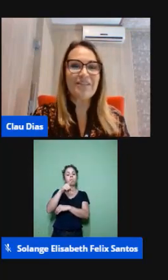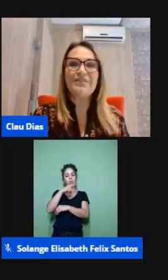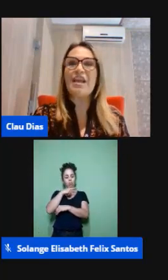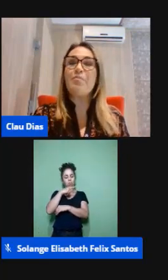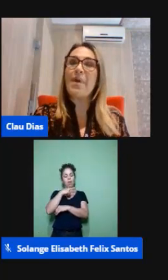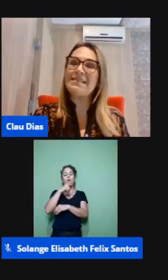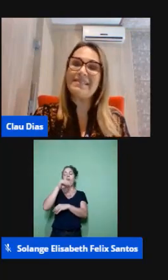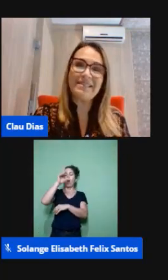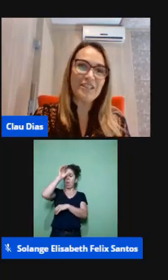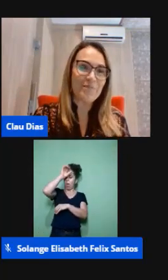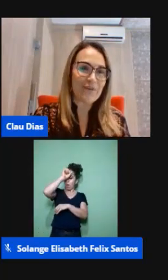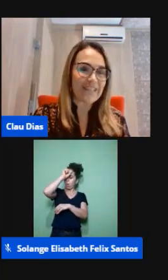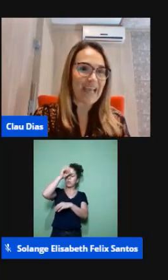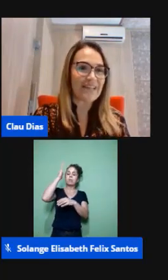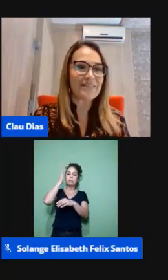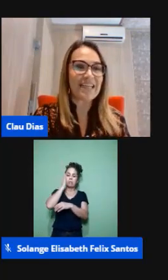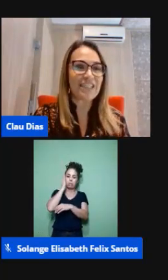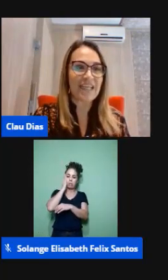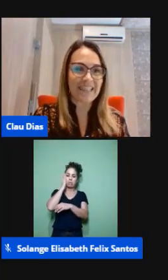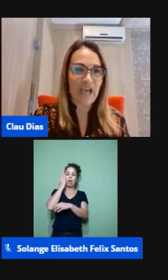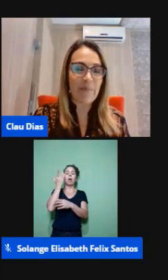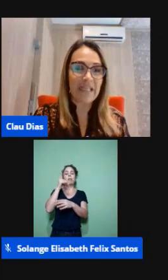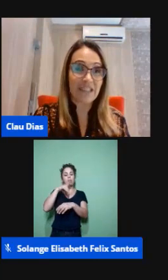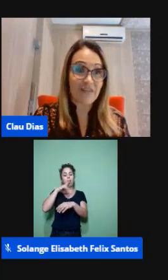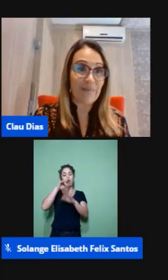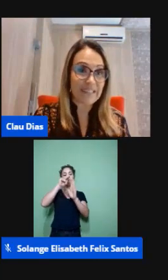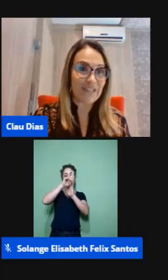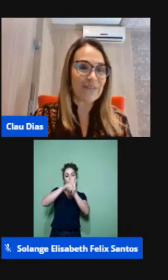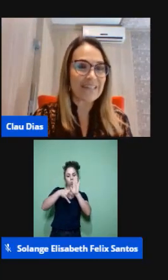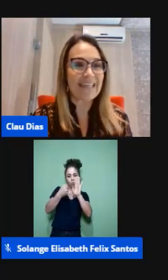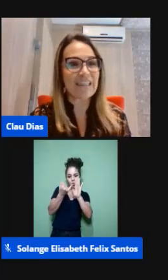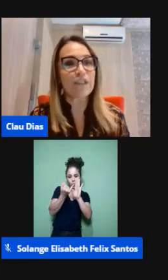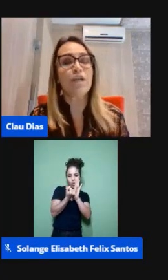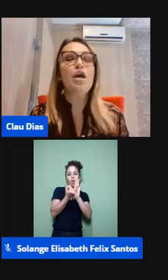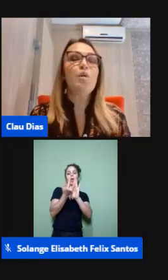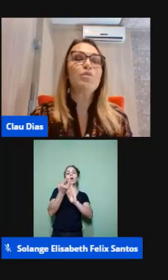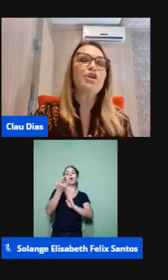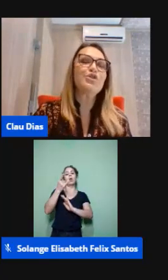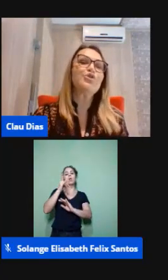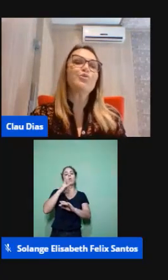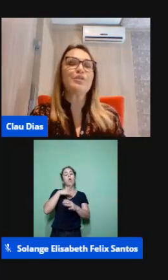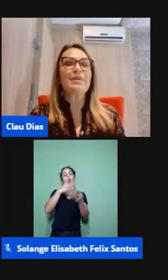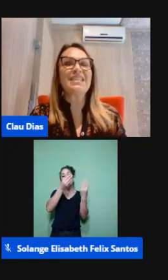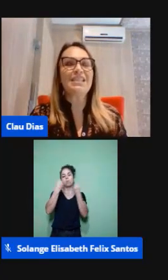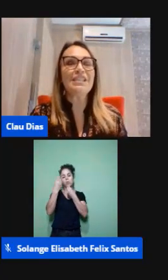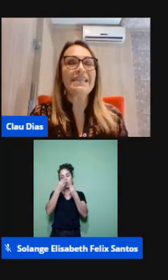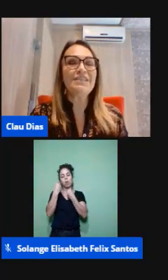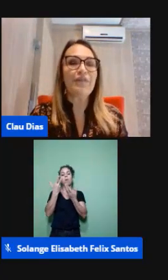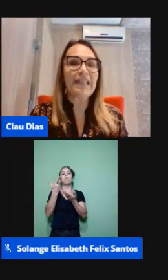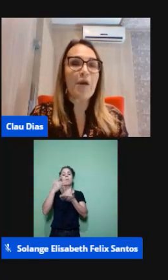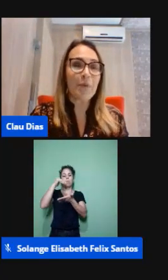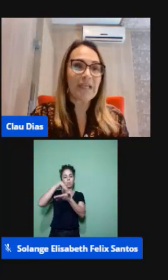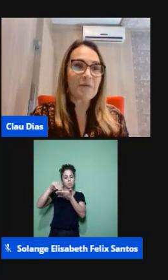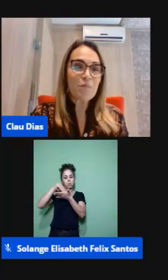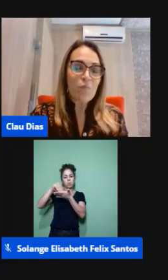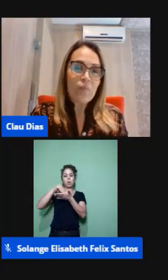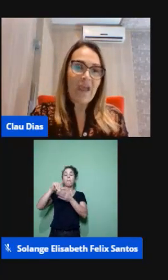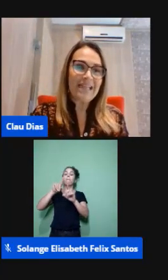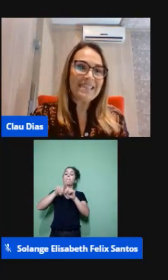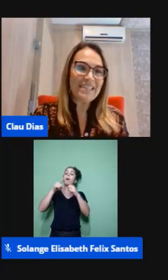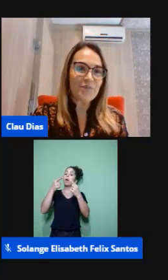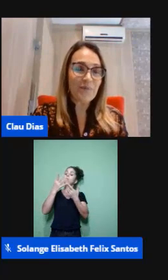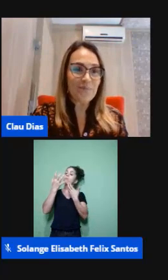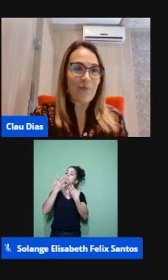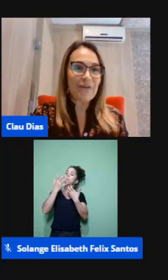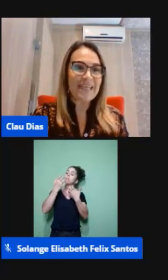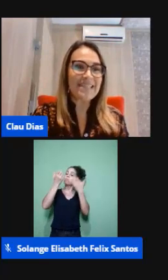conhecimento disso, tem bastante projetos, né? A gente recebe lá na GENF bastante coisa interessante para os nossos grupos, mas a gente quis falar porque